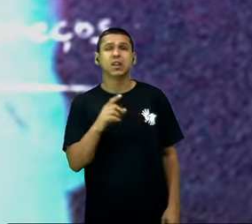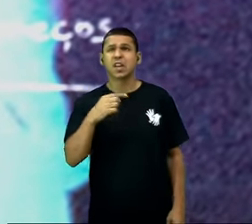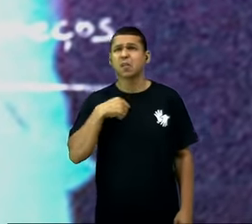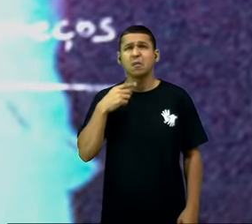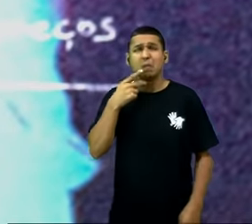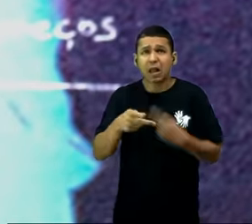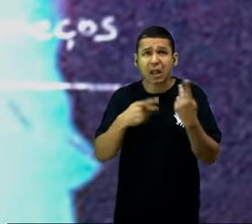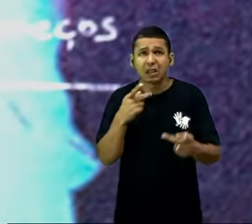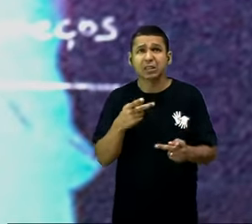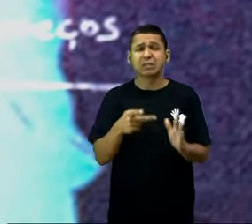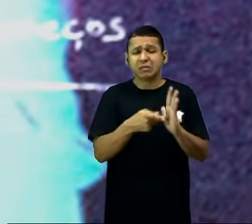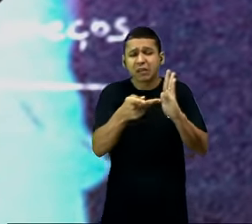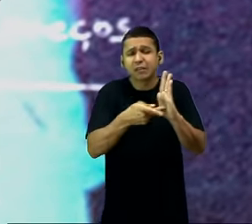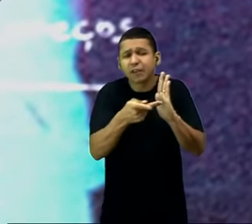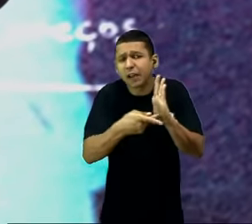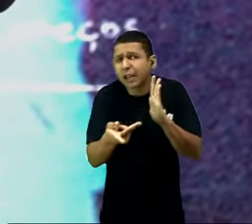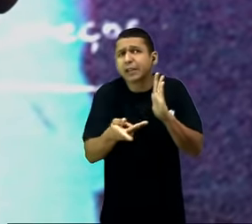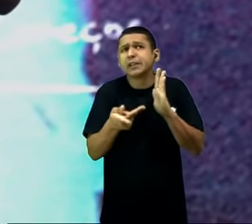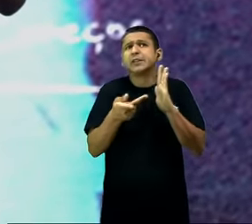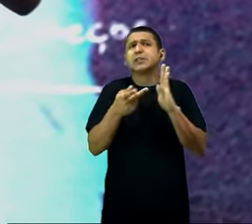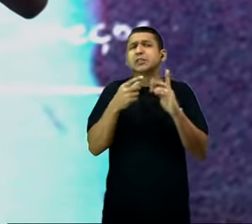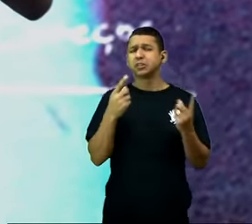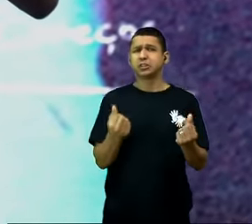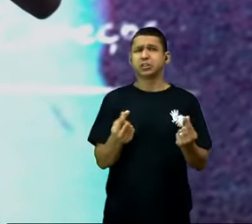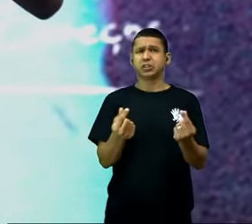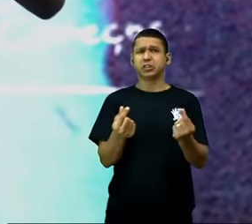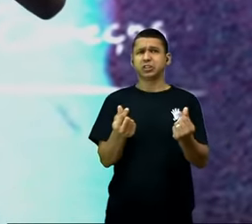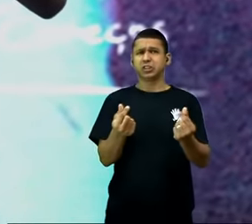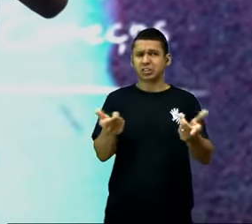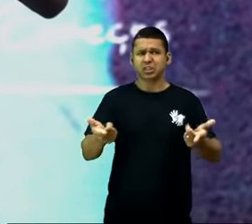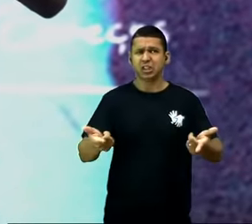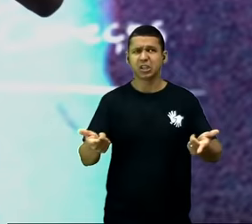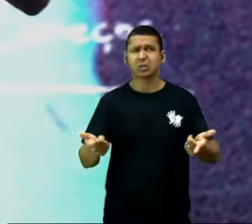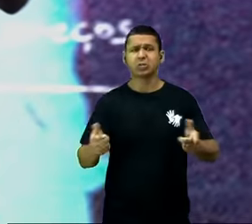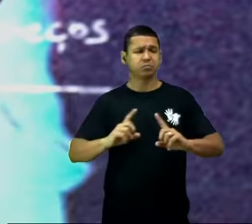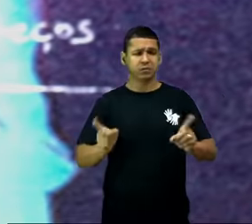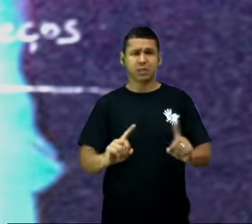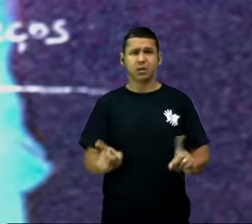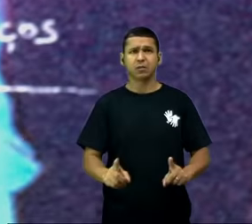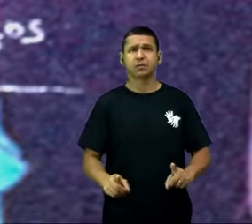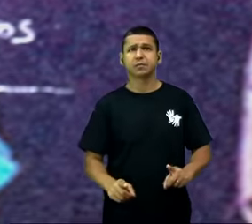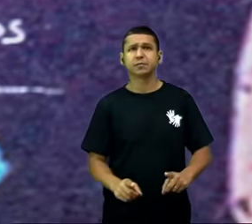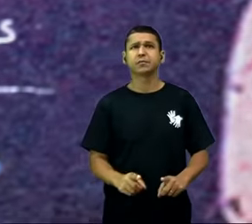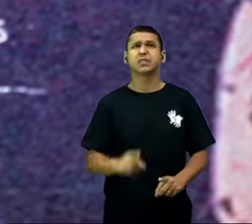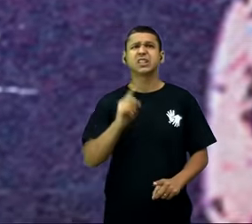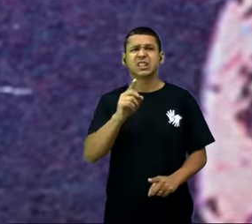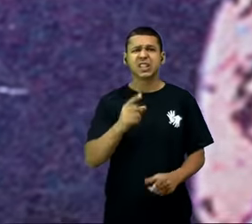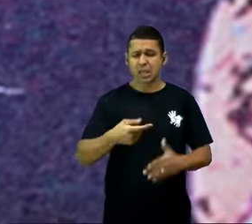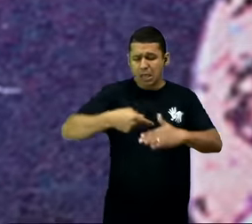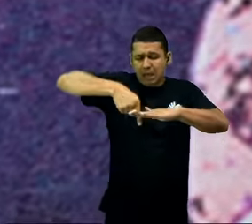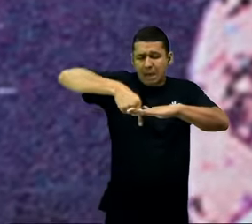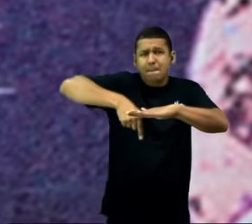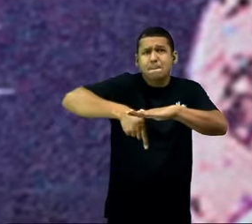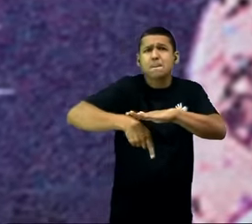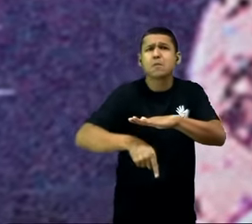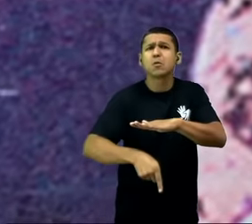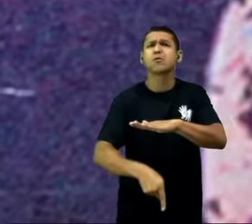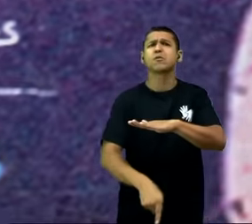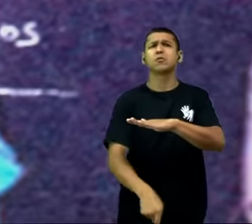porque infelizmente esse texto na igreja evangélica do Brasil só se fala quando é para pedir dinheiro. Isso aqui é muito mais profundo do que tirar dinheiro dos